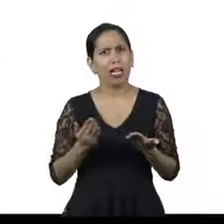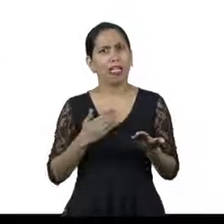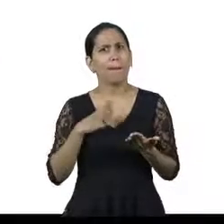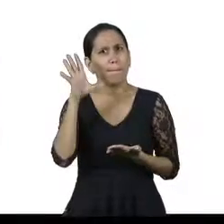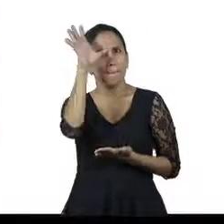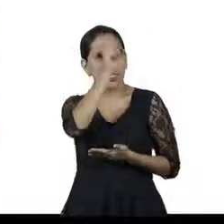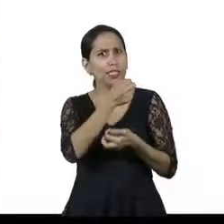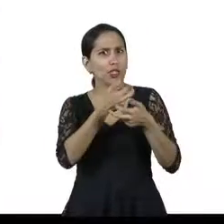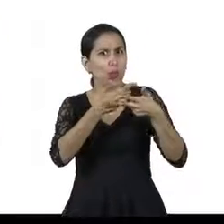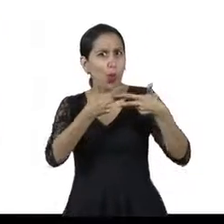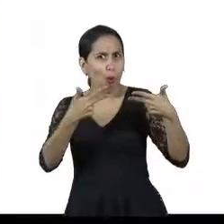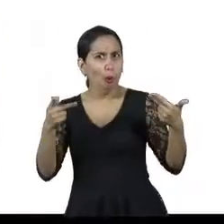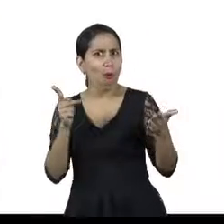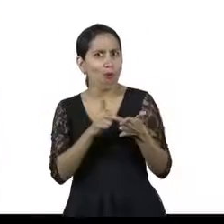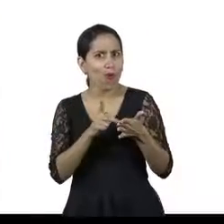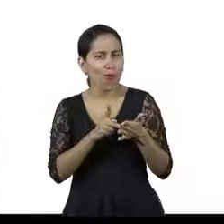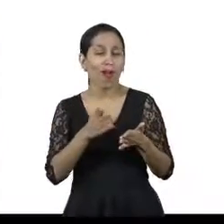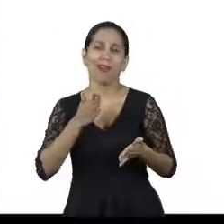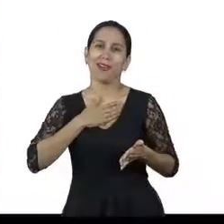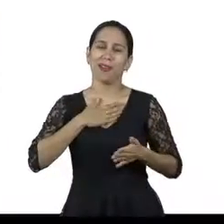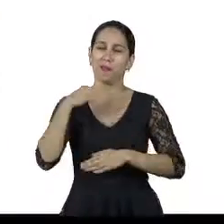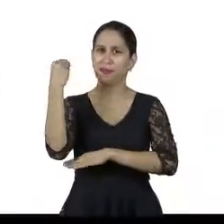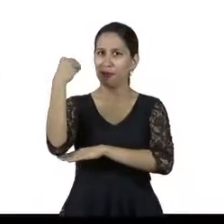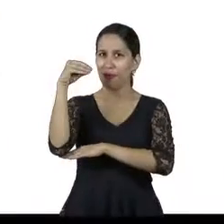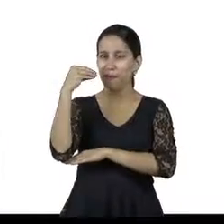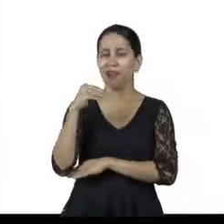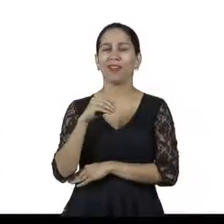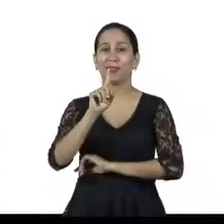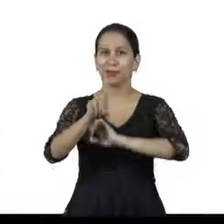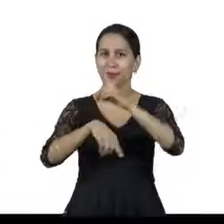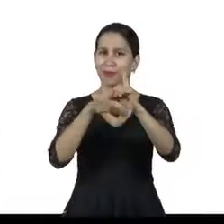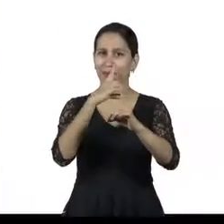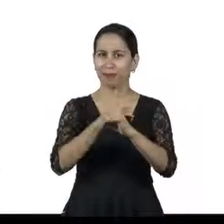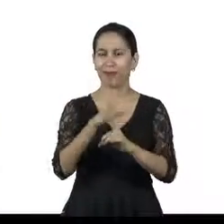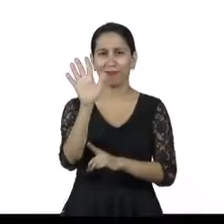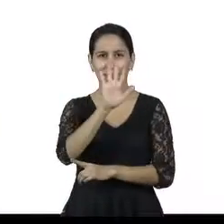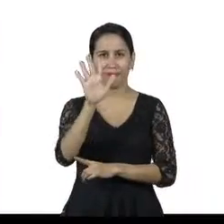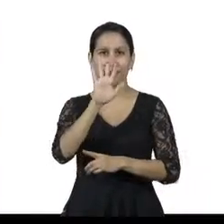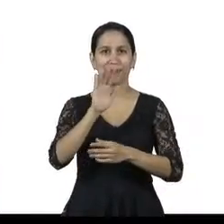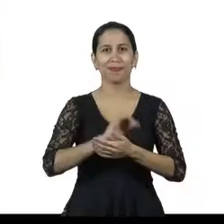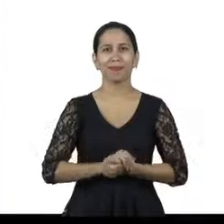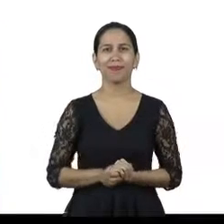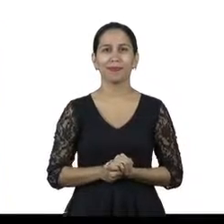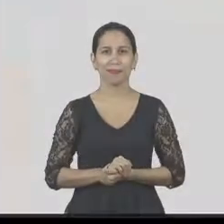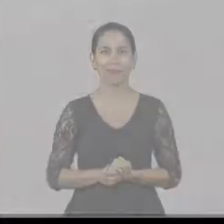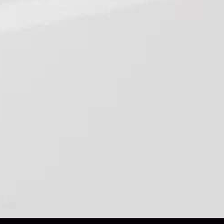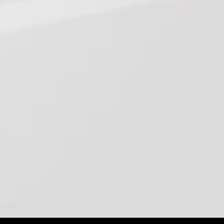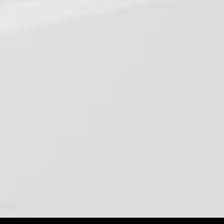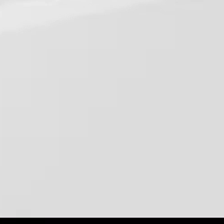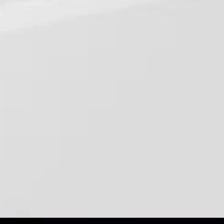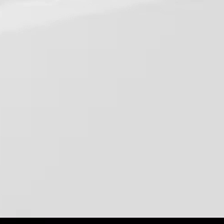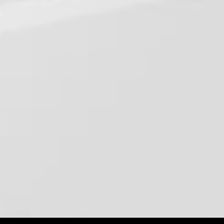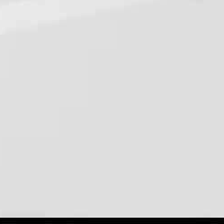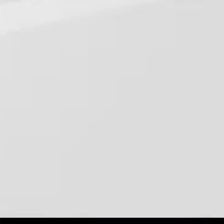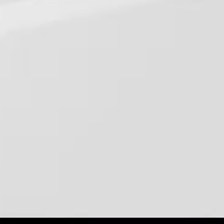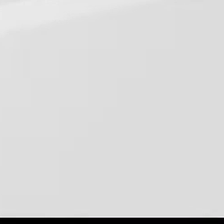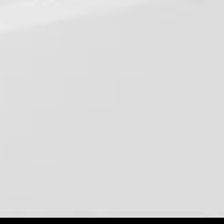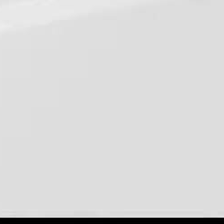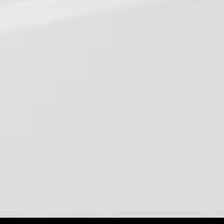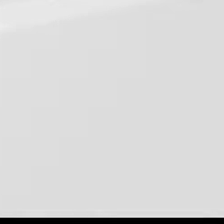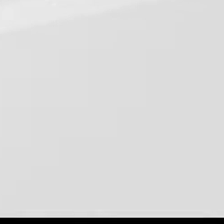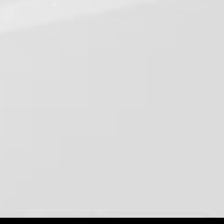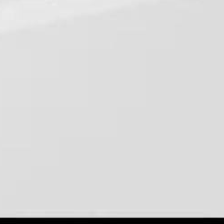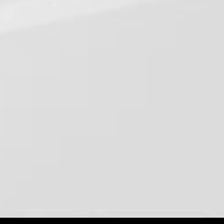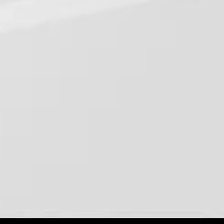Agora eu vou fazer a minha pausa. Te encontro no próximo episódio. Até lá! Tchau! Vinheta de encerramento. Na tela, 100%